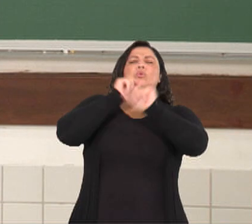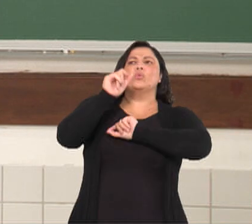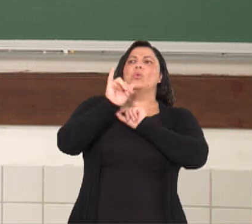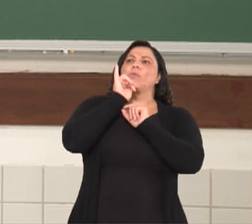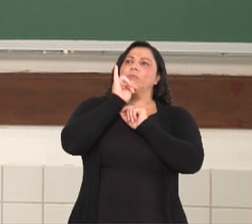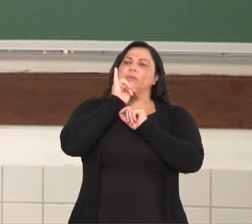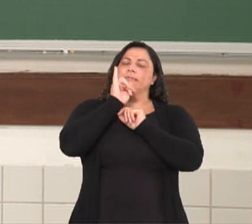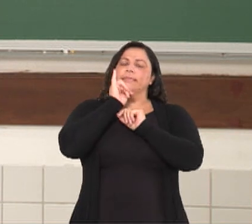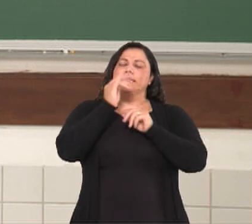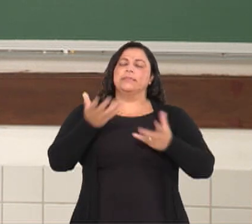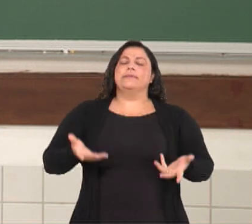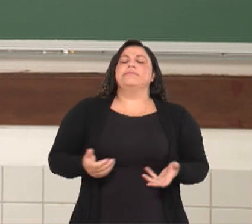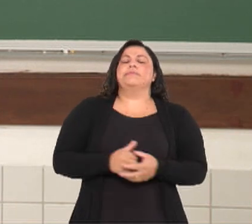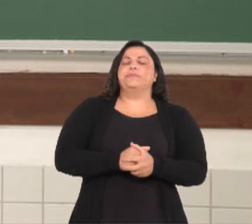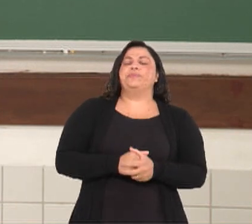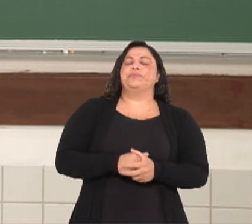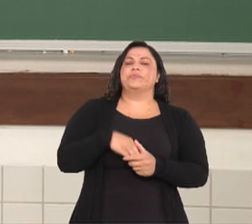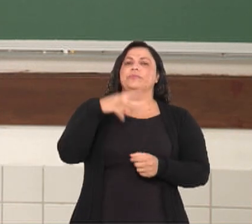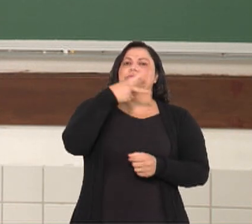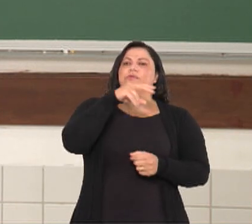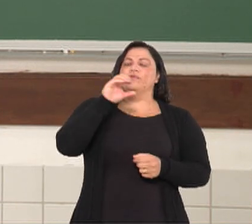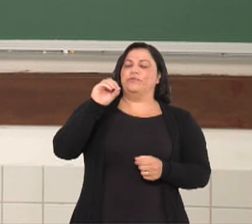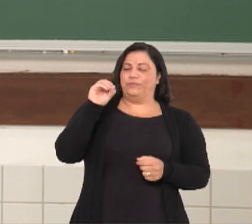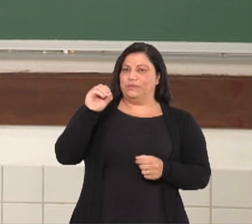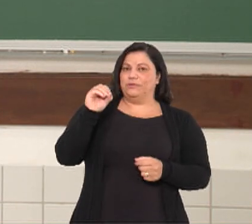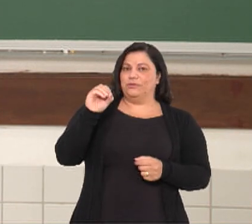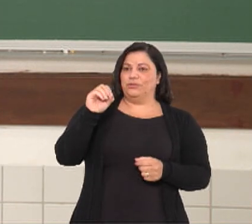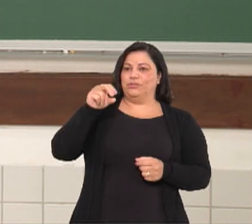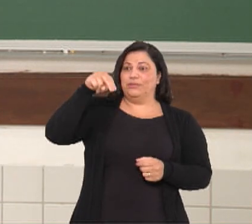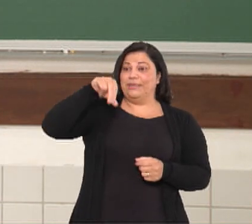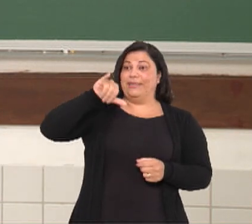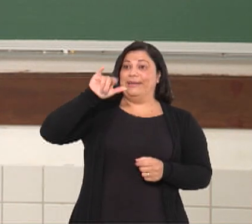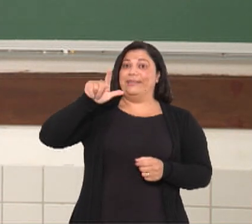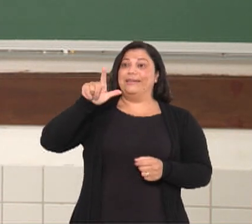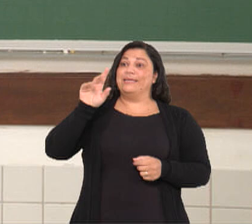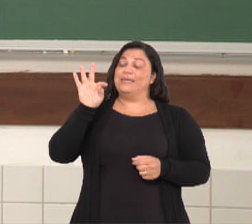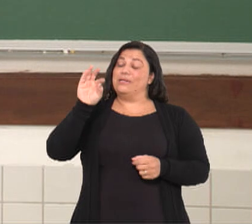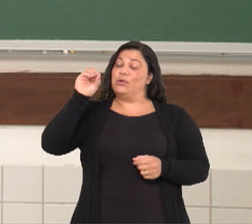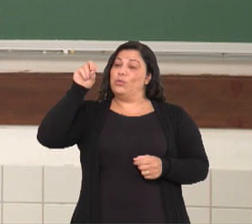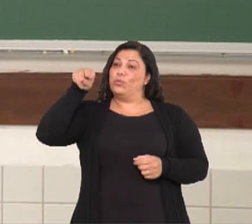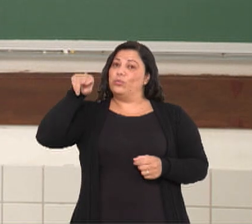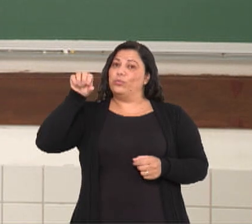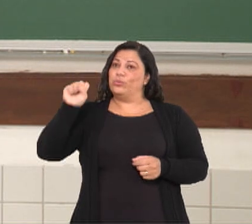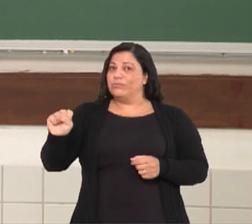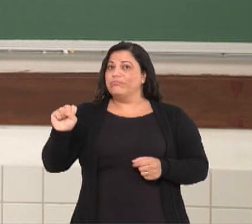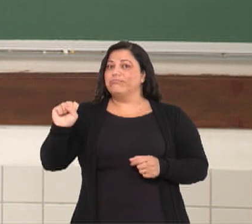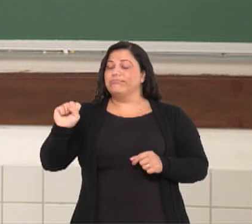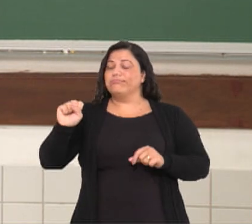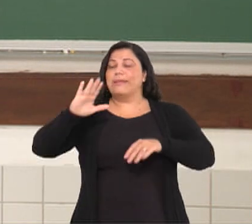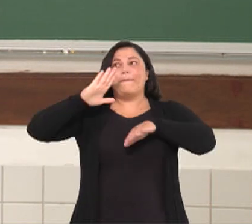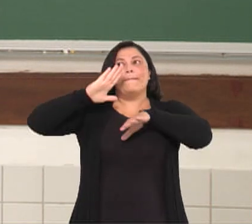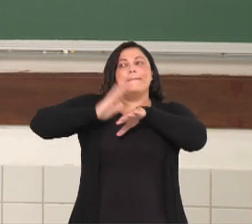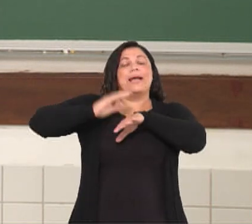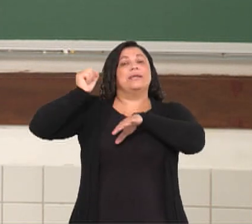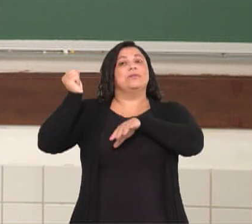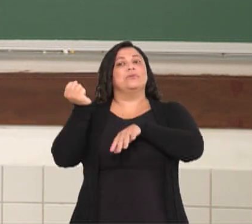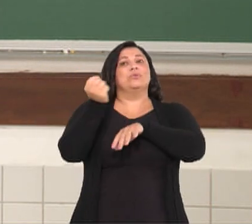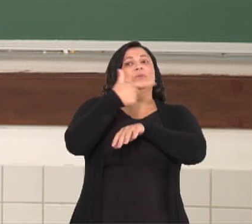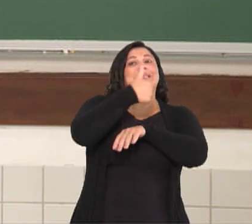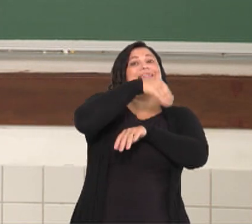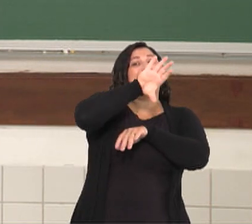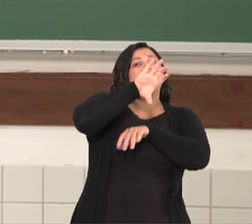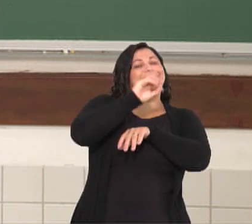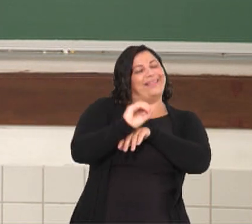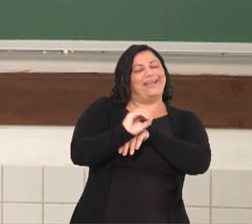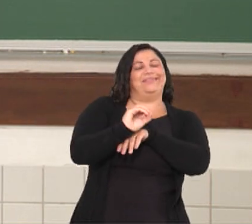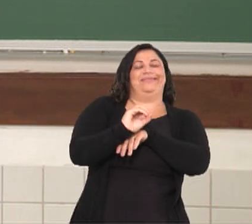uma força de 20 newtons é uma força maior que uma força de 10 newtons. A gente diz então que o módulo dessa força